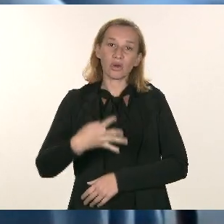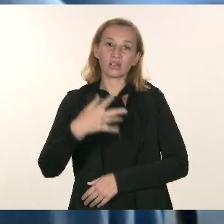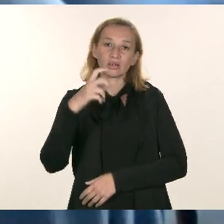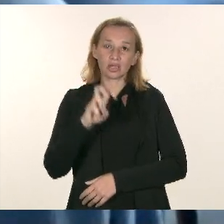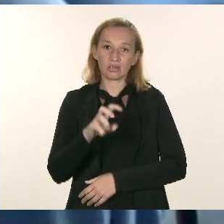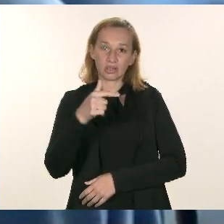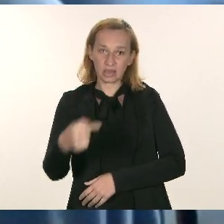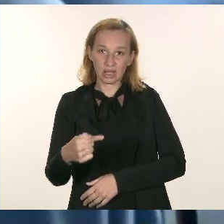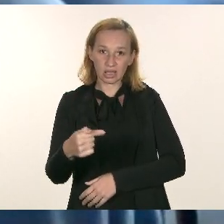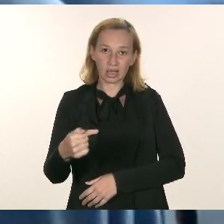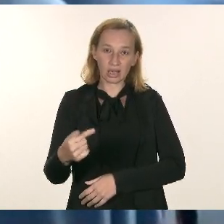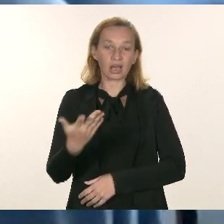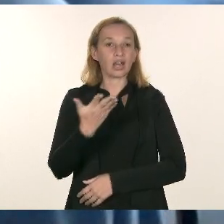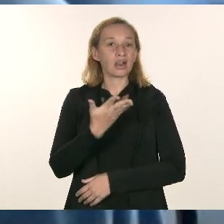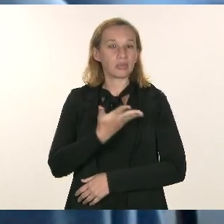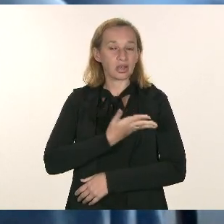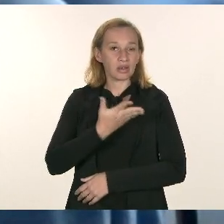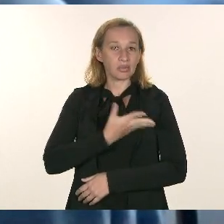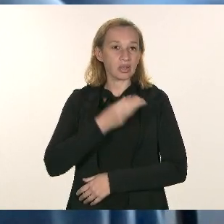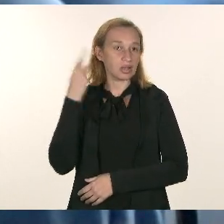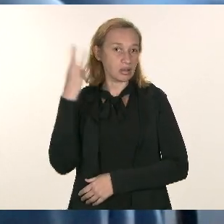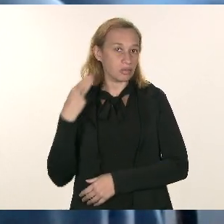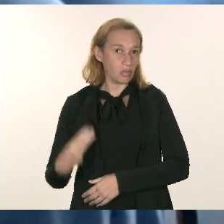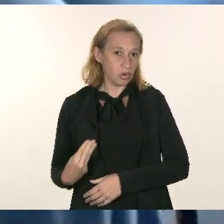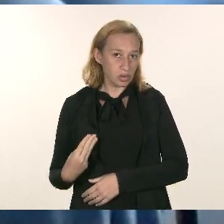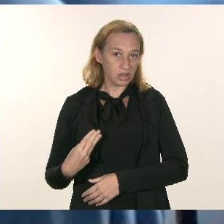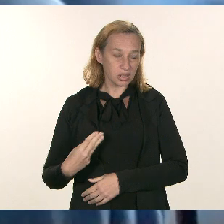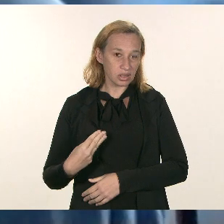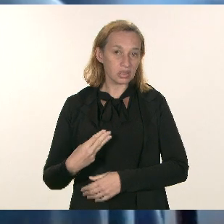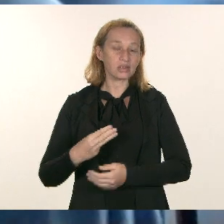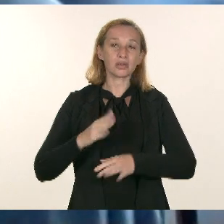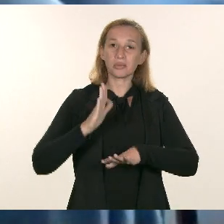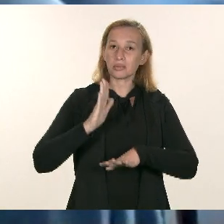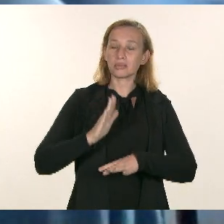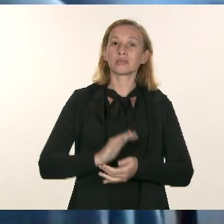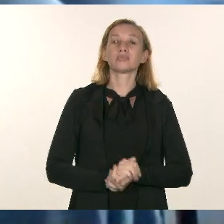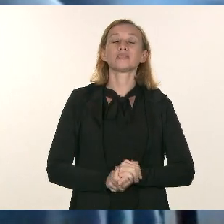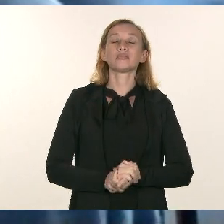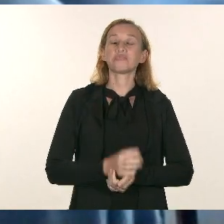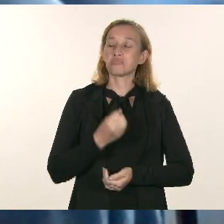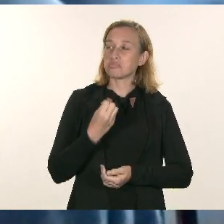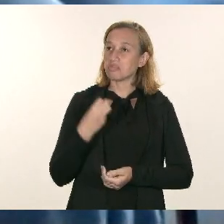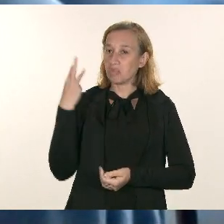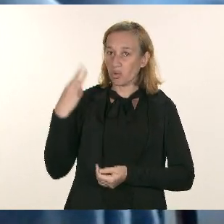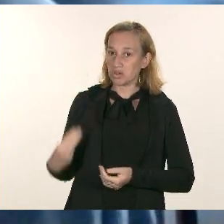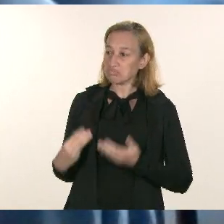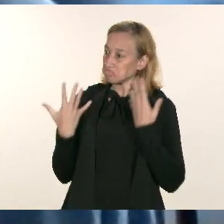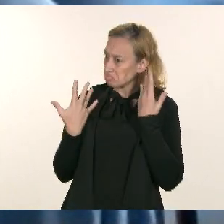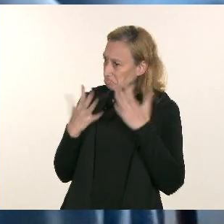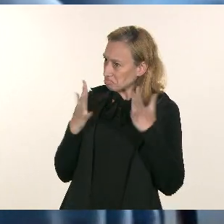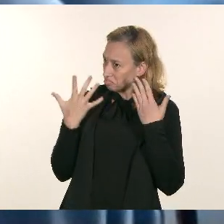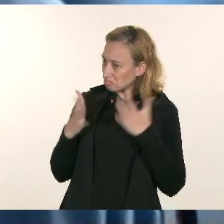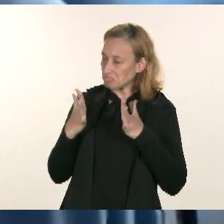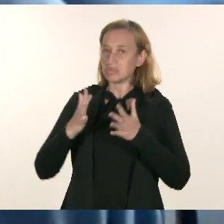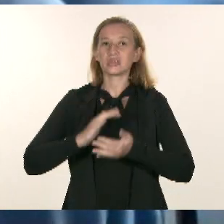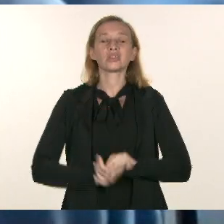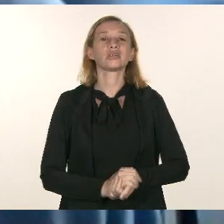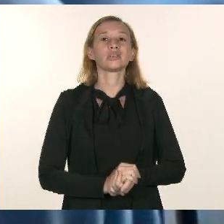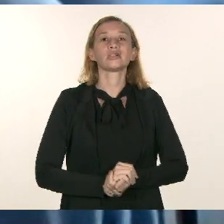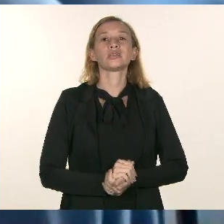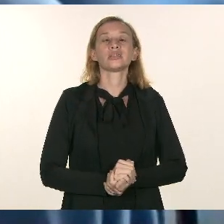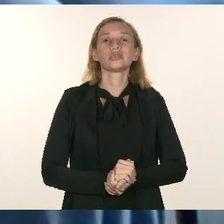companheira, deputada Mônica Francisco, brilhando mais uma vez. Mônica, parabéns.